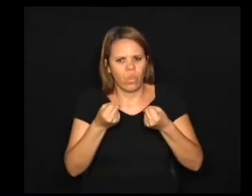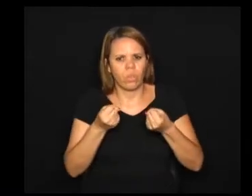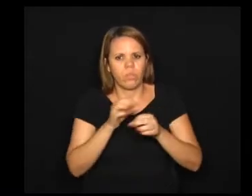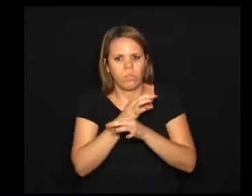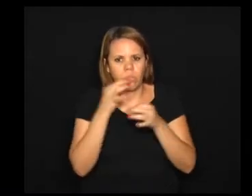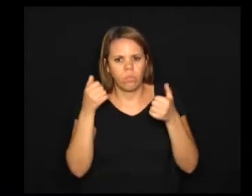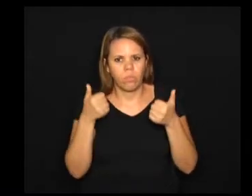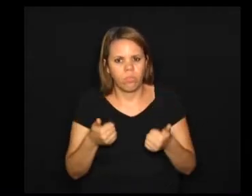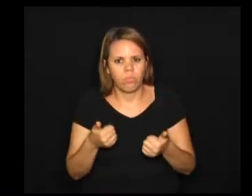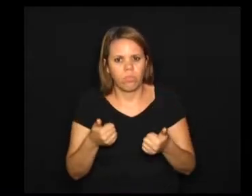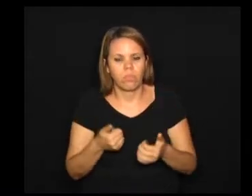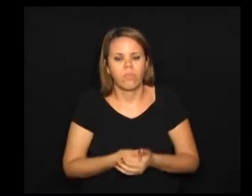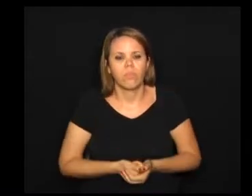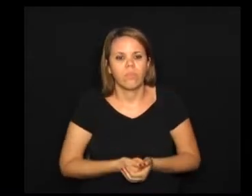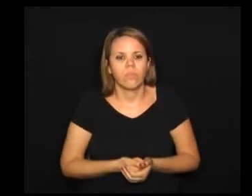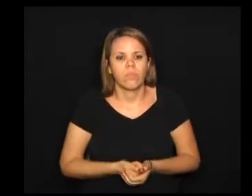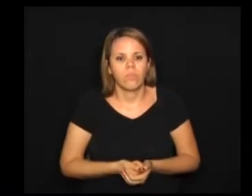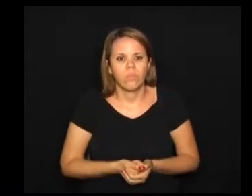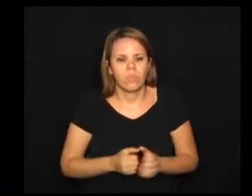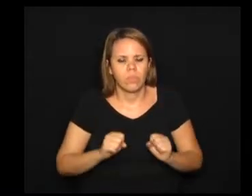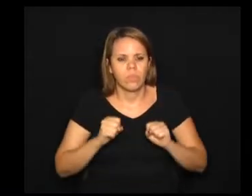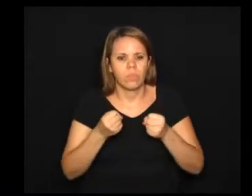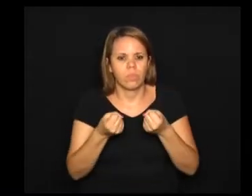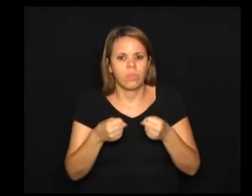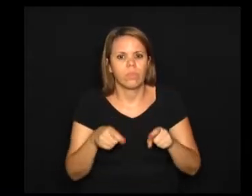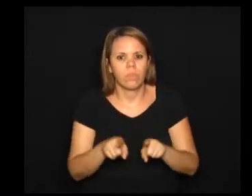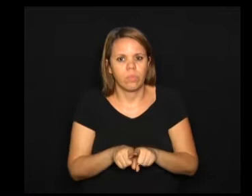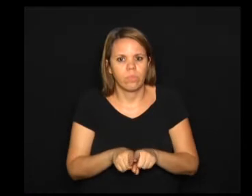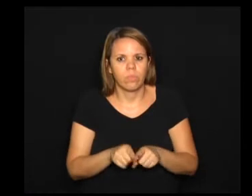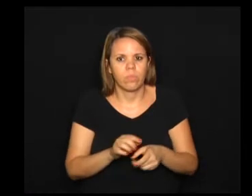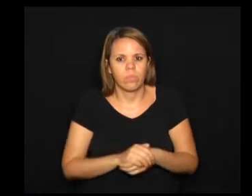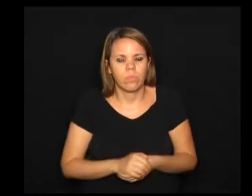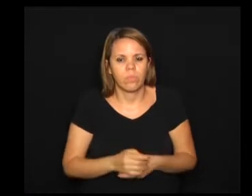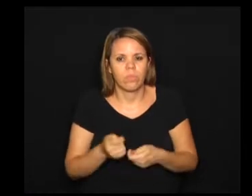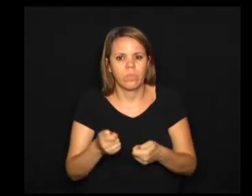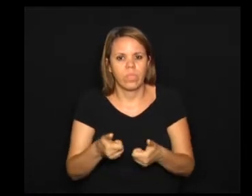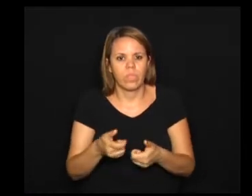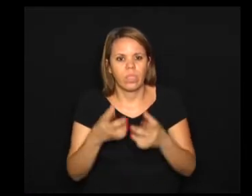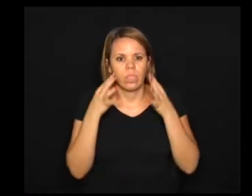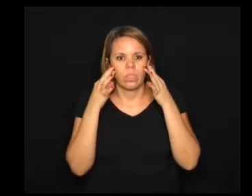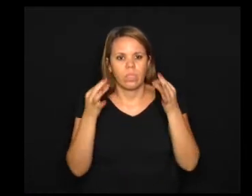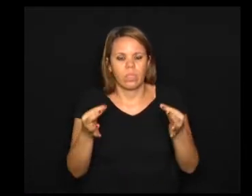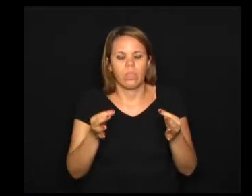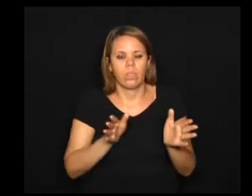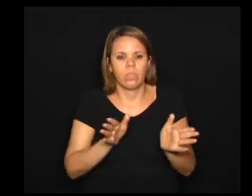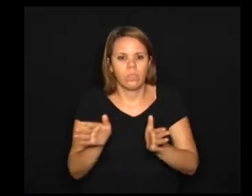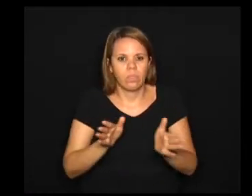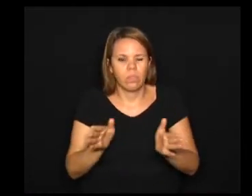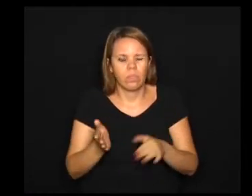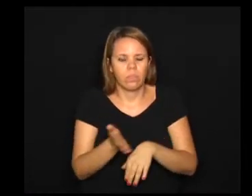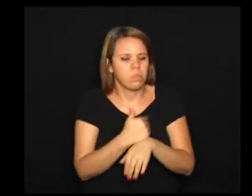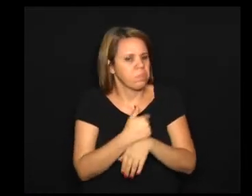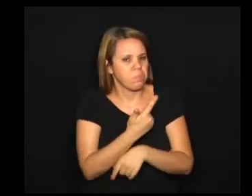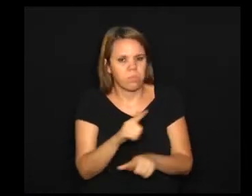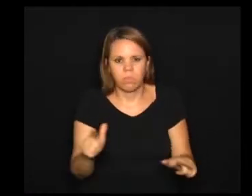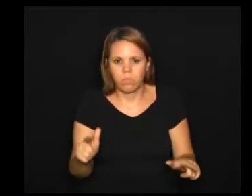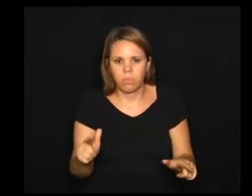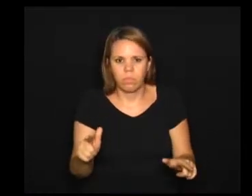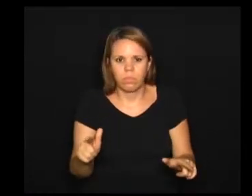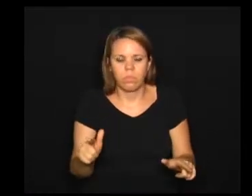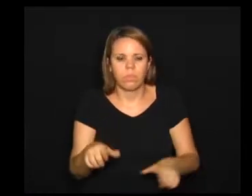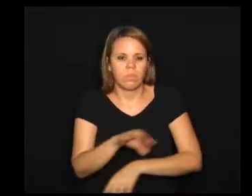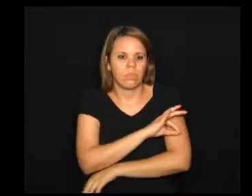e em se empenhado, né, em dar essa atenção, em dar essa acessibilidade que antes nós não tínhamos no município,